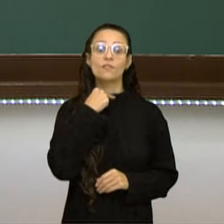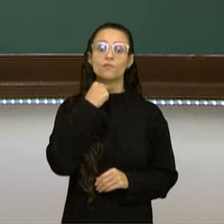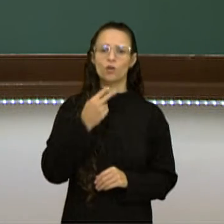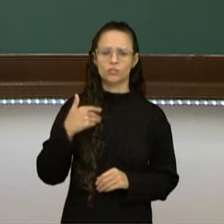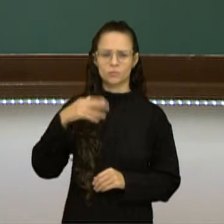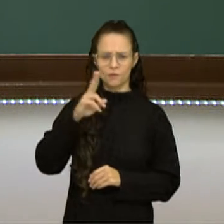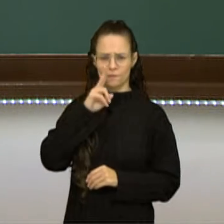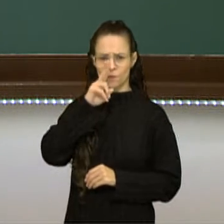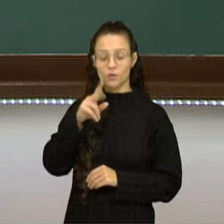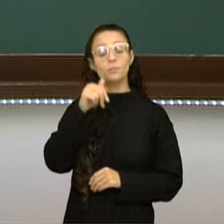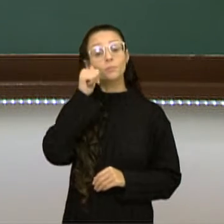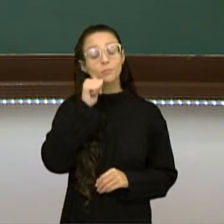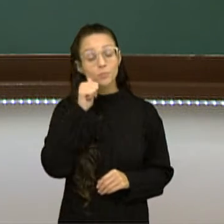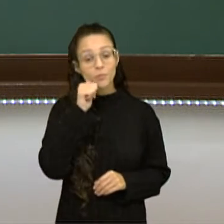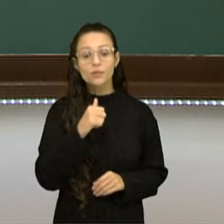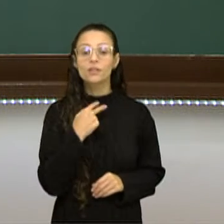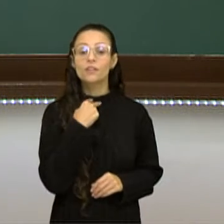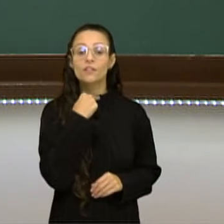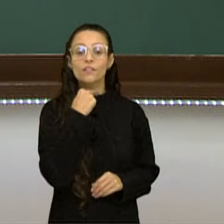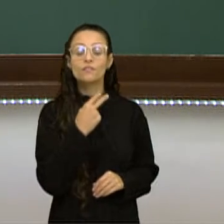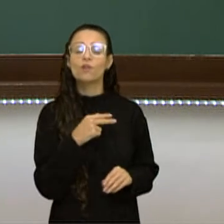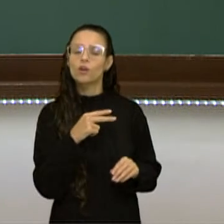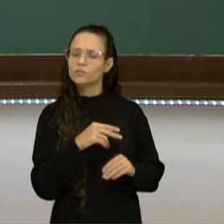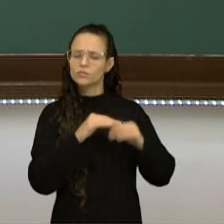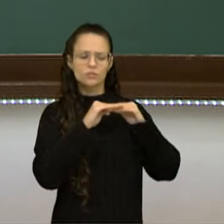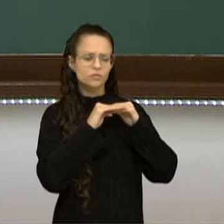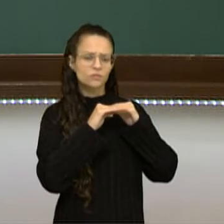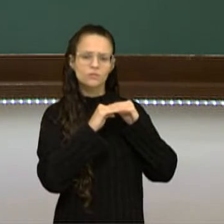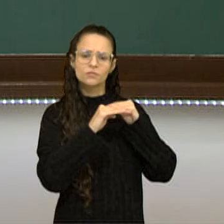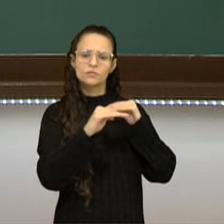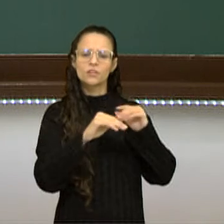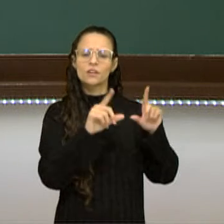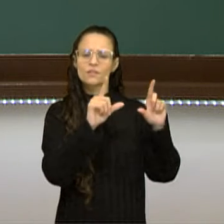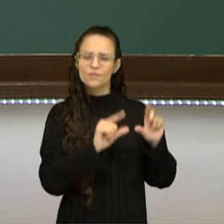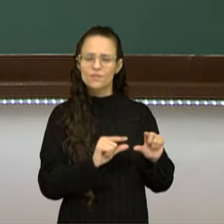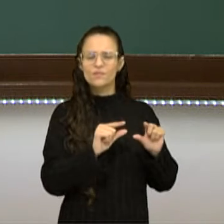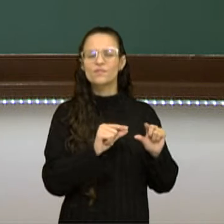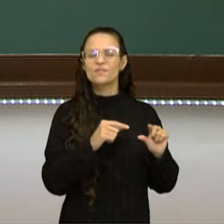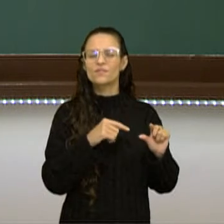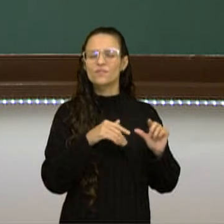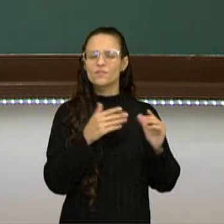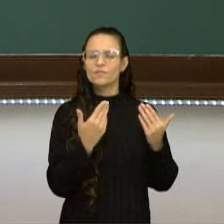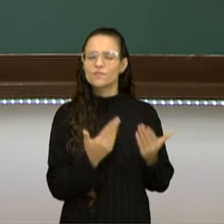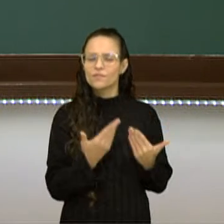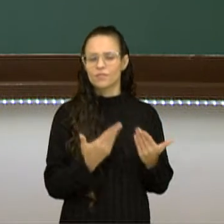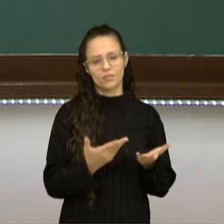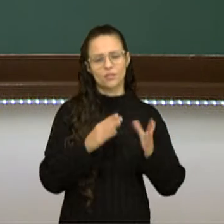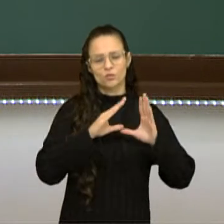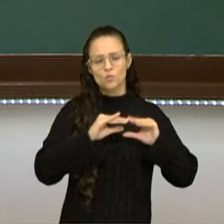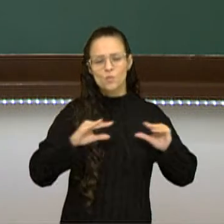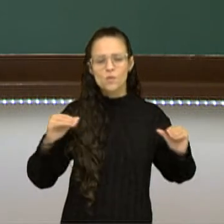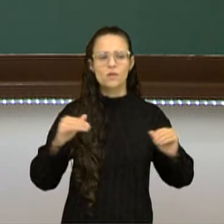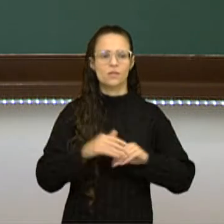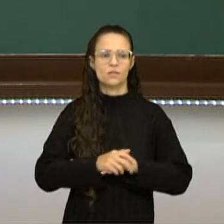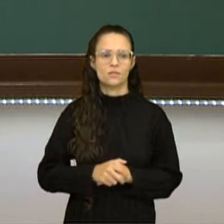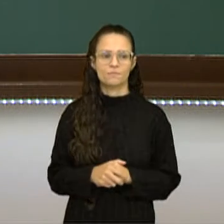engrossa. E nas meninas, a voz tende a ficar, né, mais fina, obviamente.